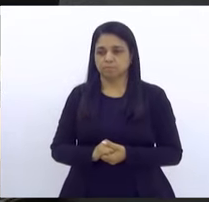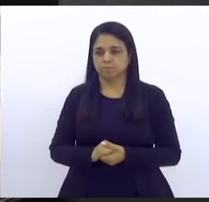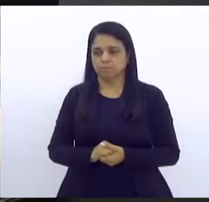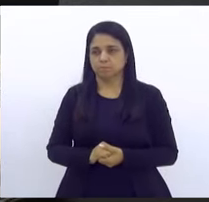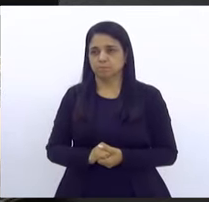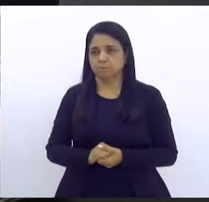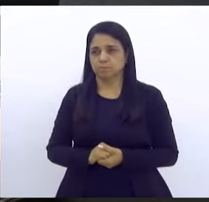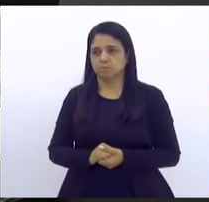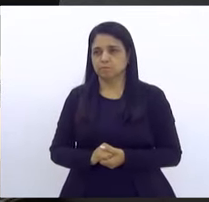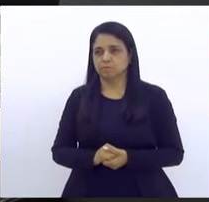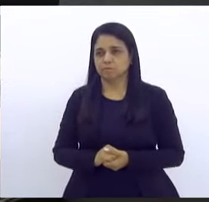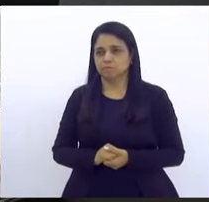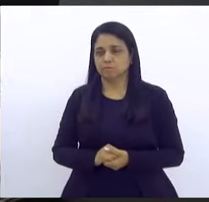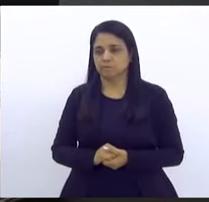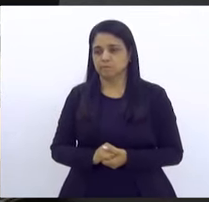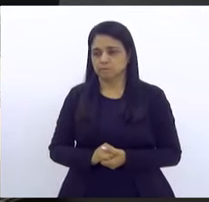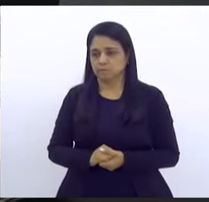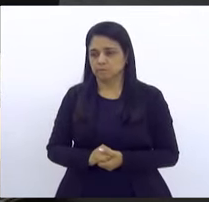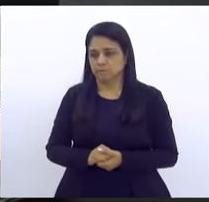presidenta.